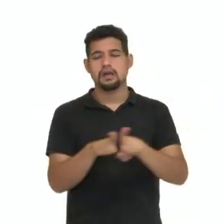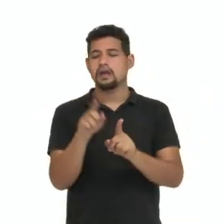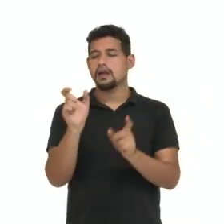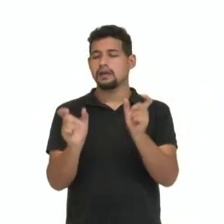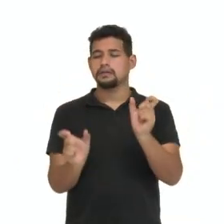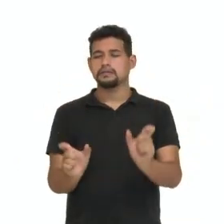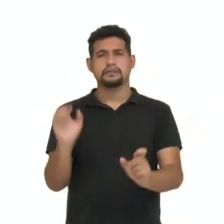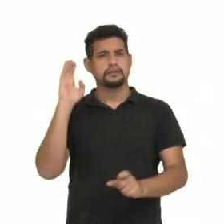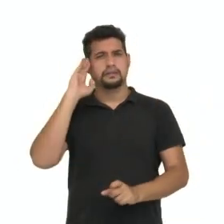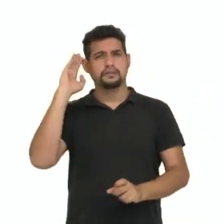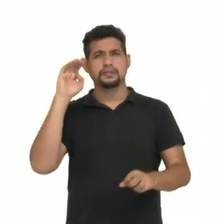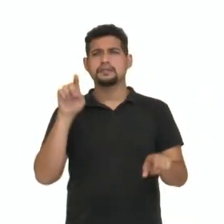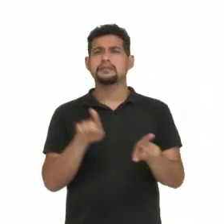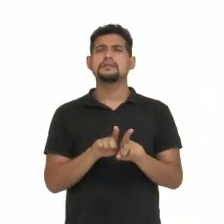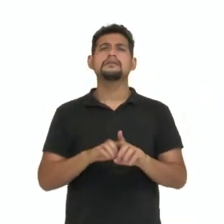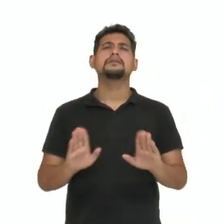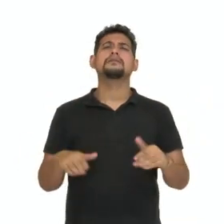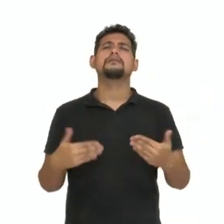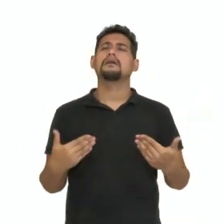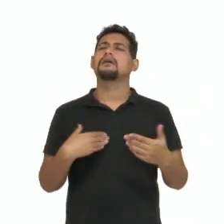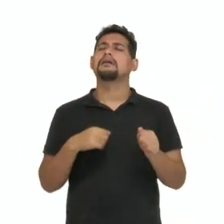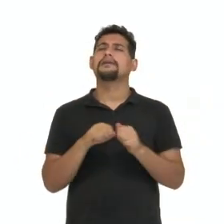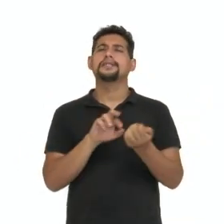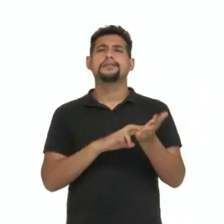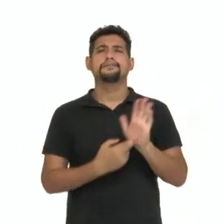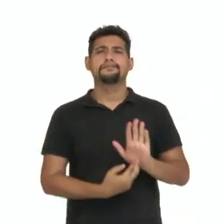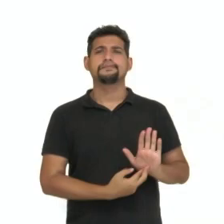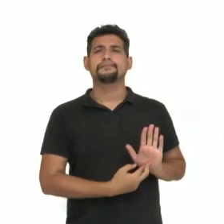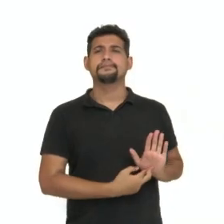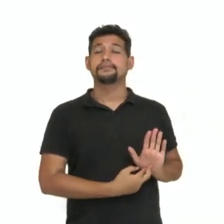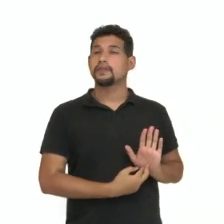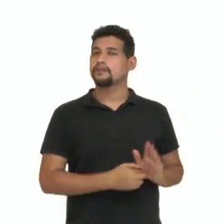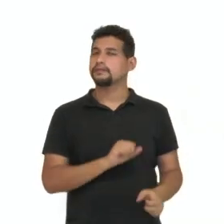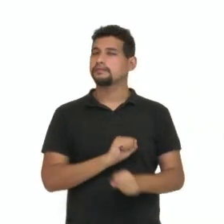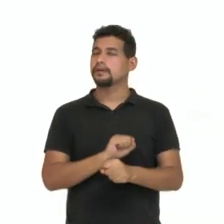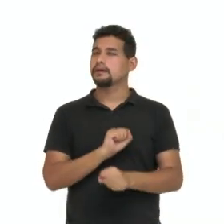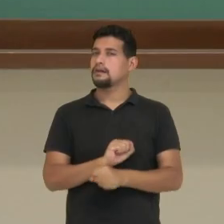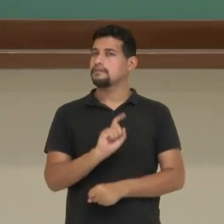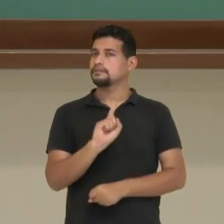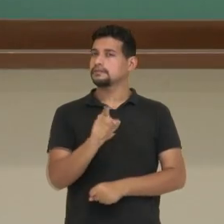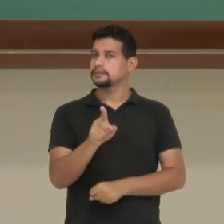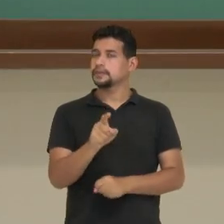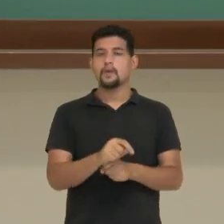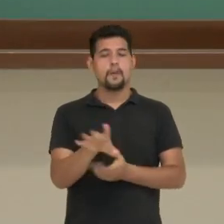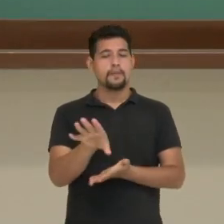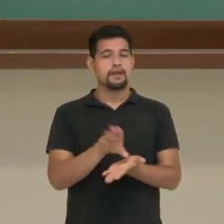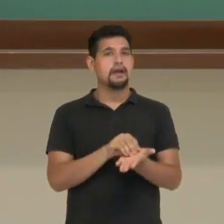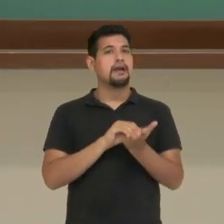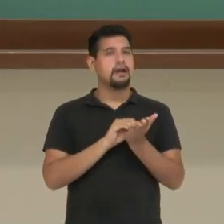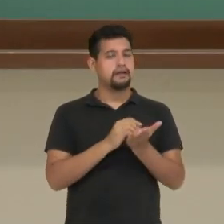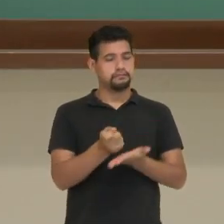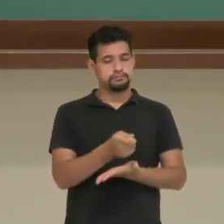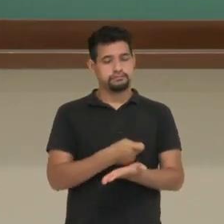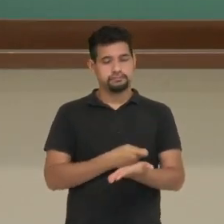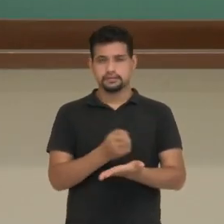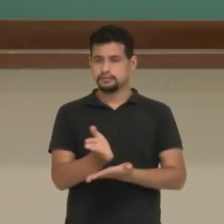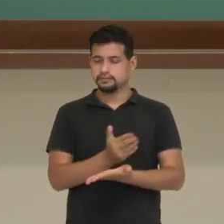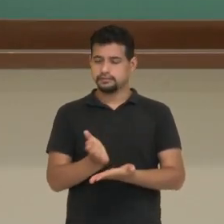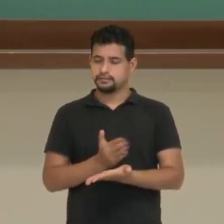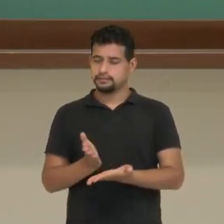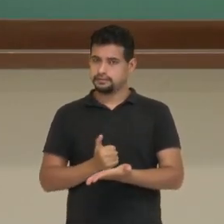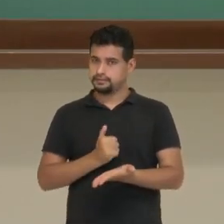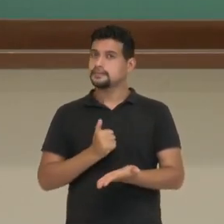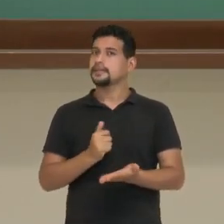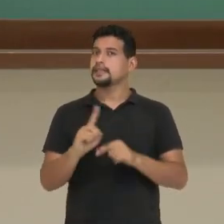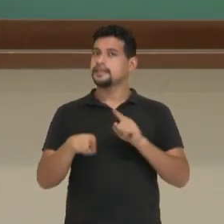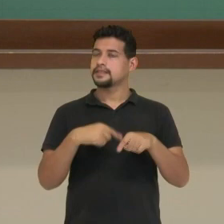características principais que ele vai representar. Eu vou dar um tempinho para você poder copiar no seu caderno essa atividade,